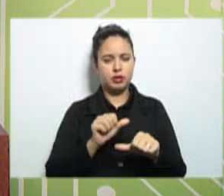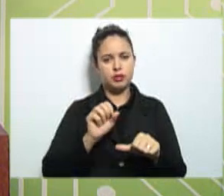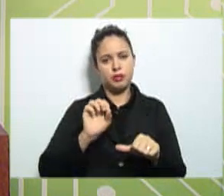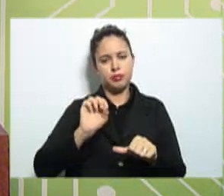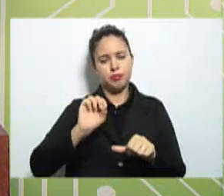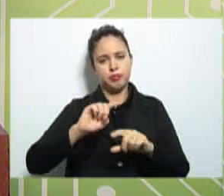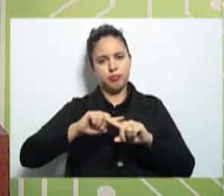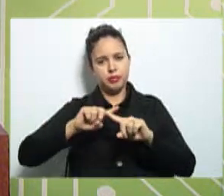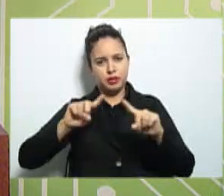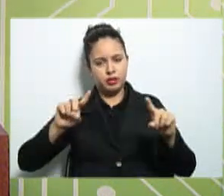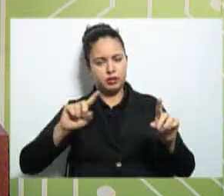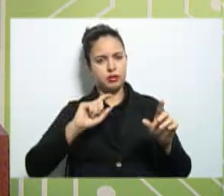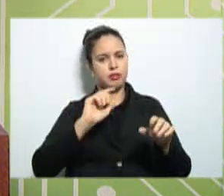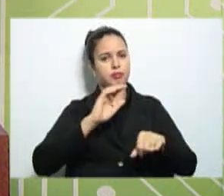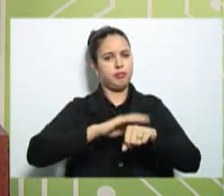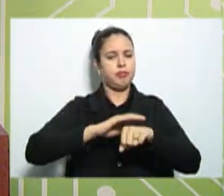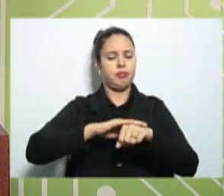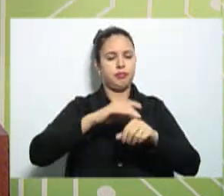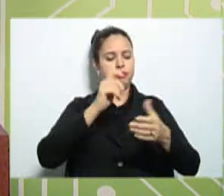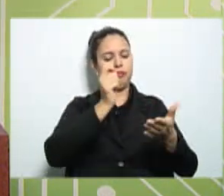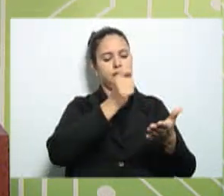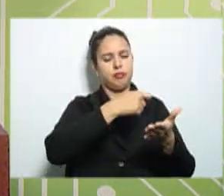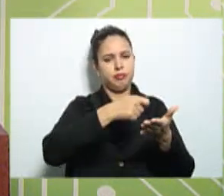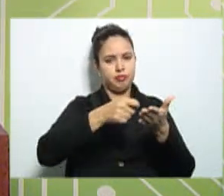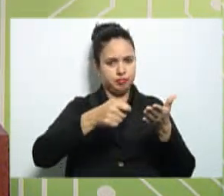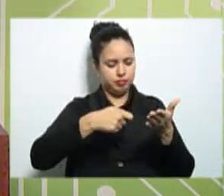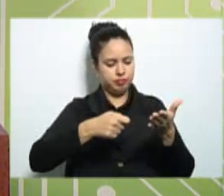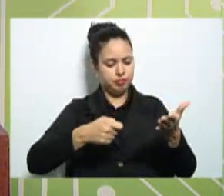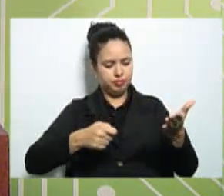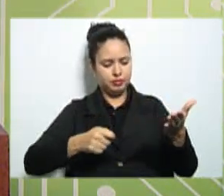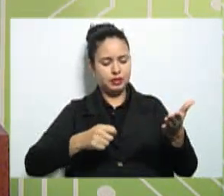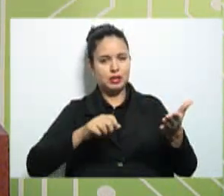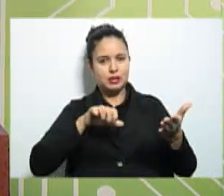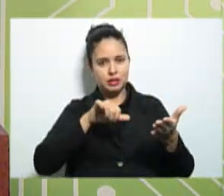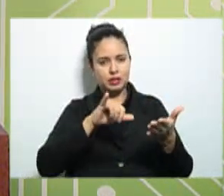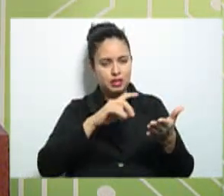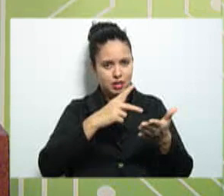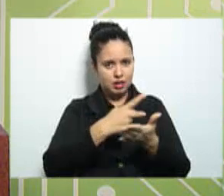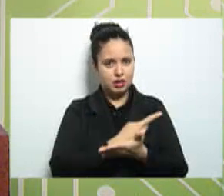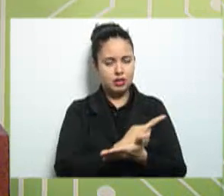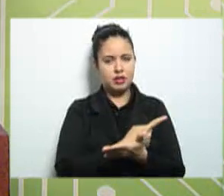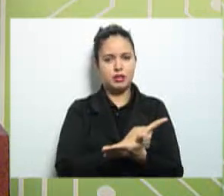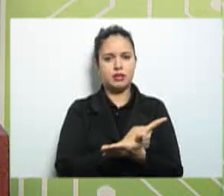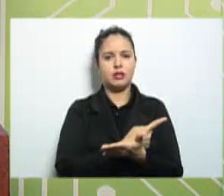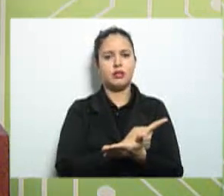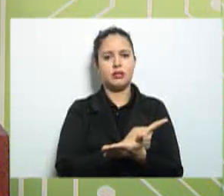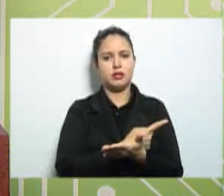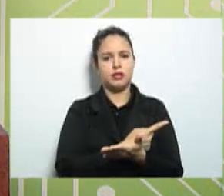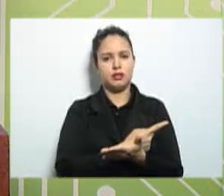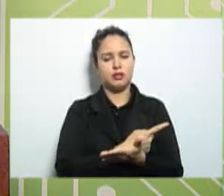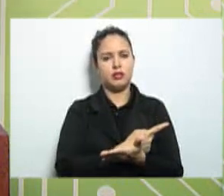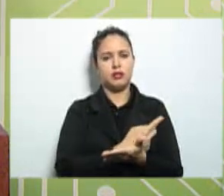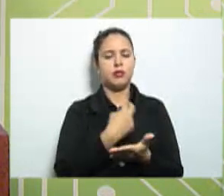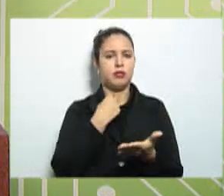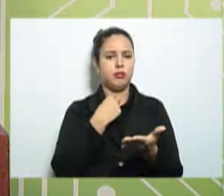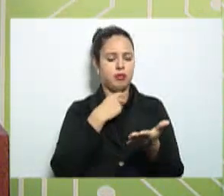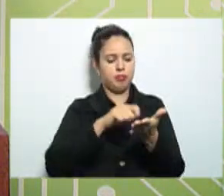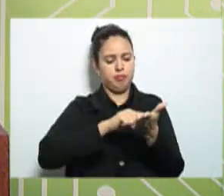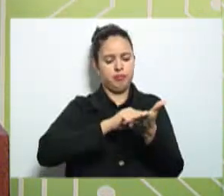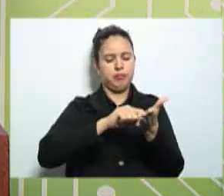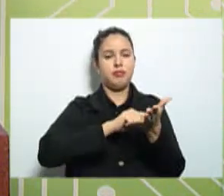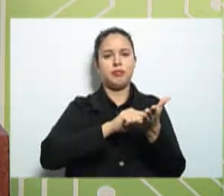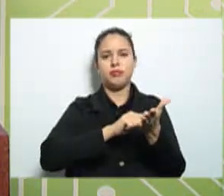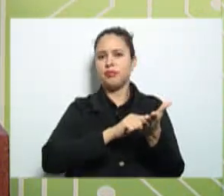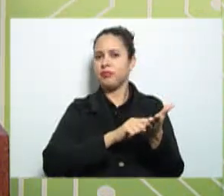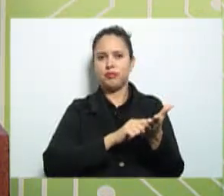forma escrita, né, à mão, a caneta, isso não é possível, mas nós não podemos rasurá-la. Não posso, errei a palavra